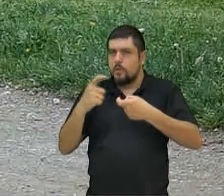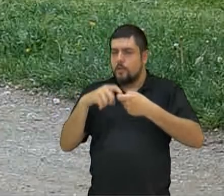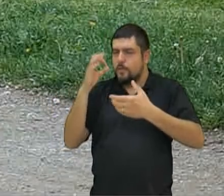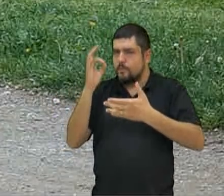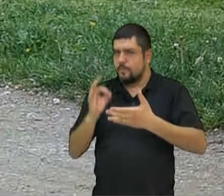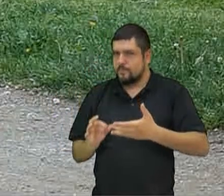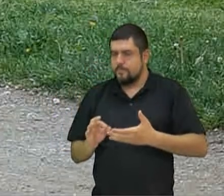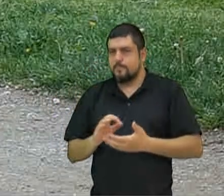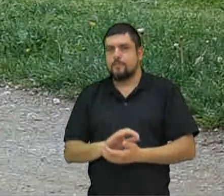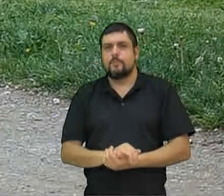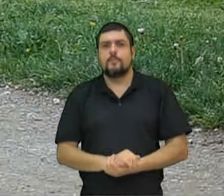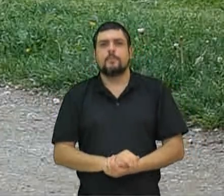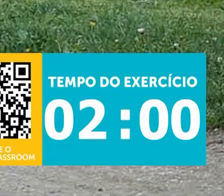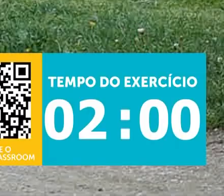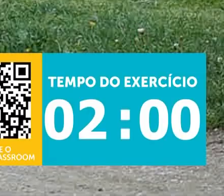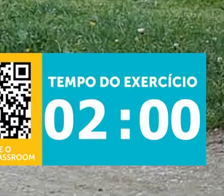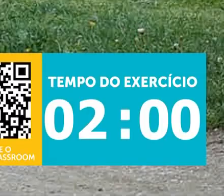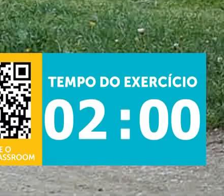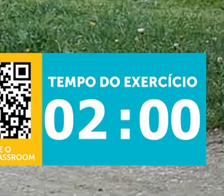gente conversar mais sobre isso.